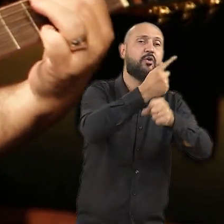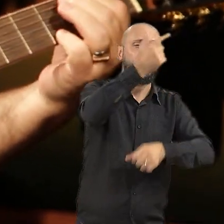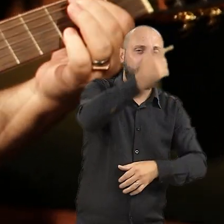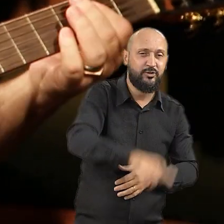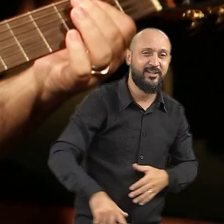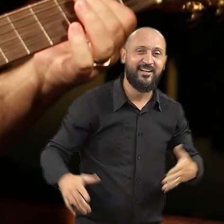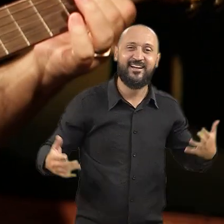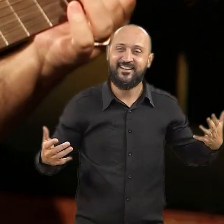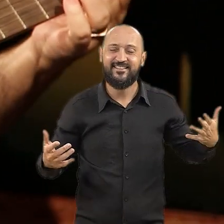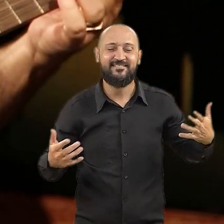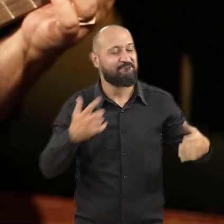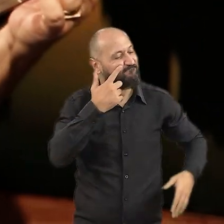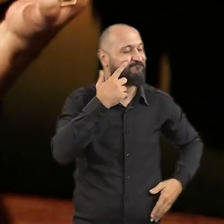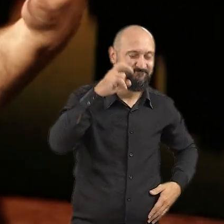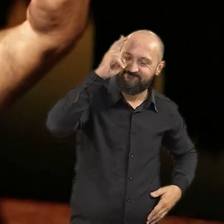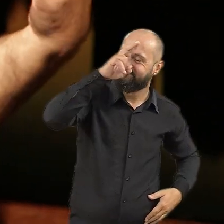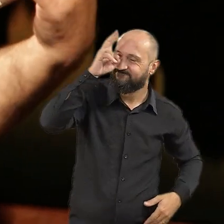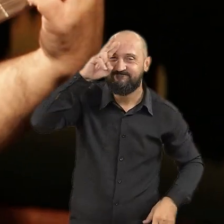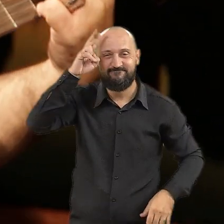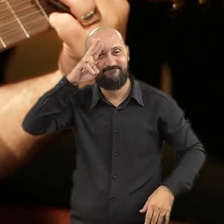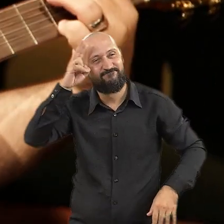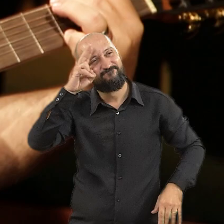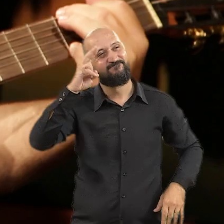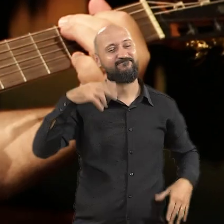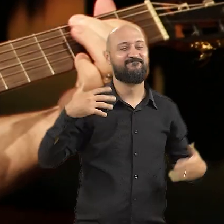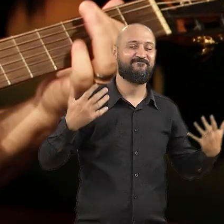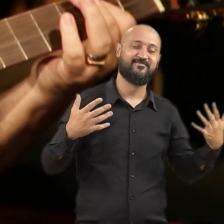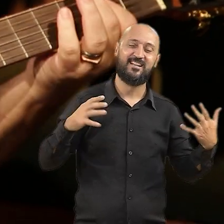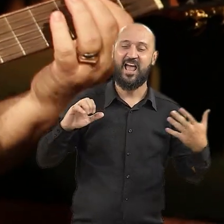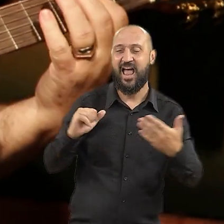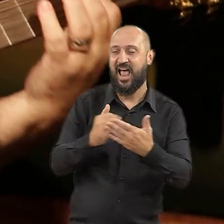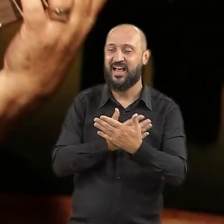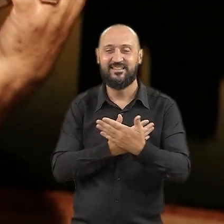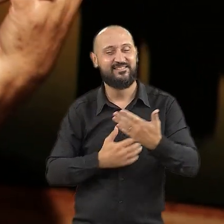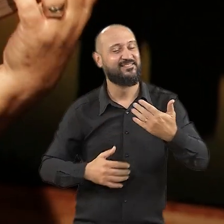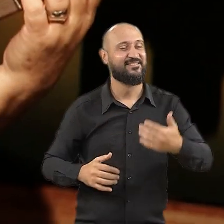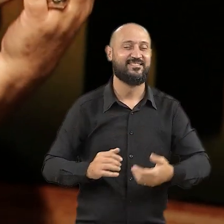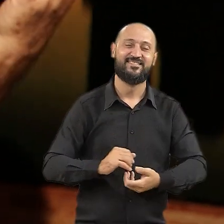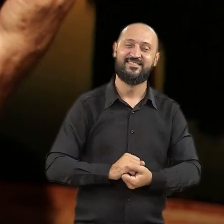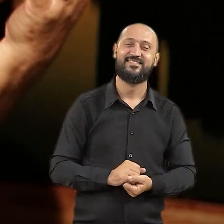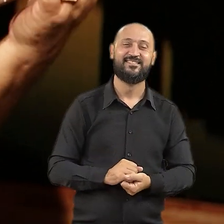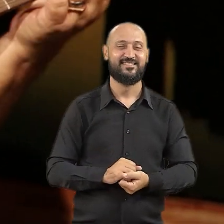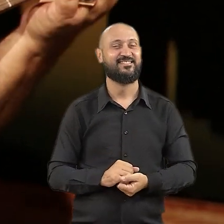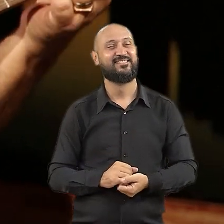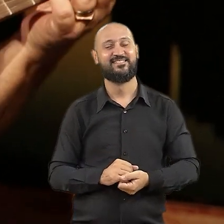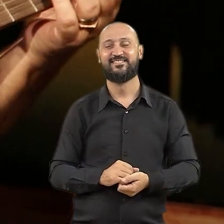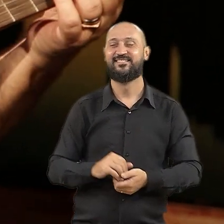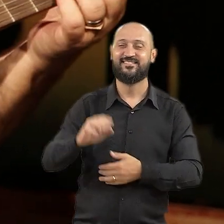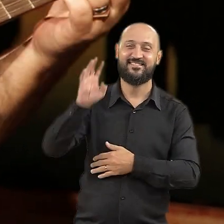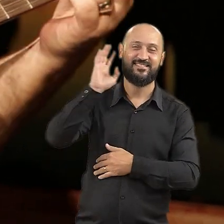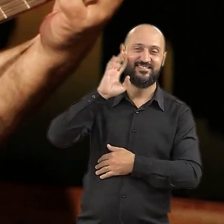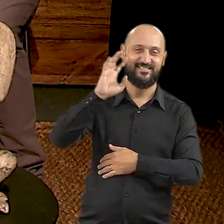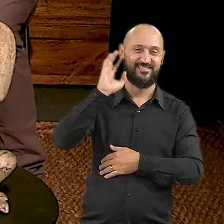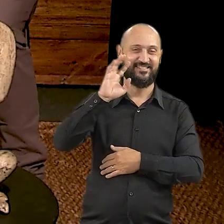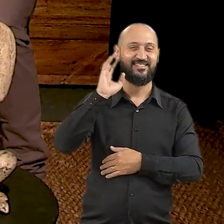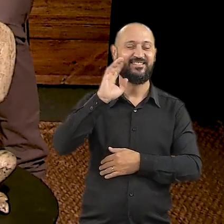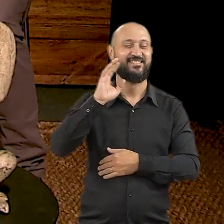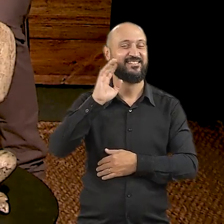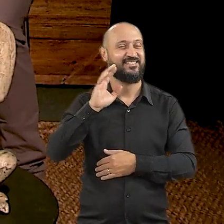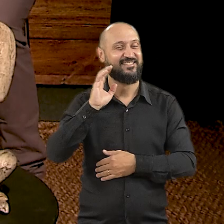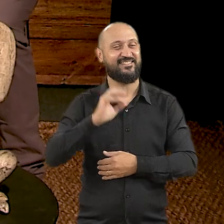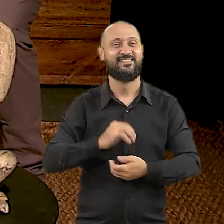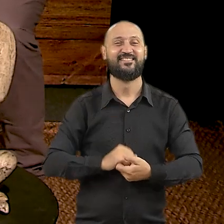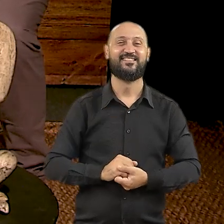ano, era outra vez, mais uma história assim se fez. Que legal.